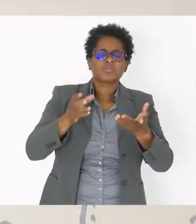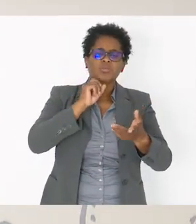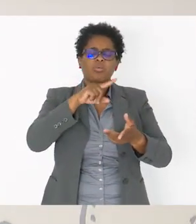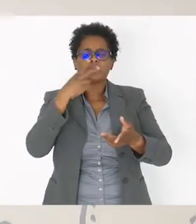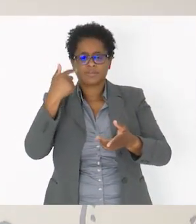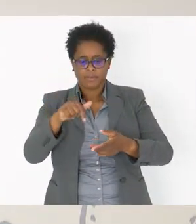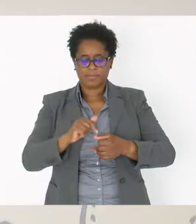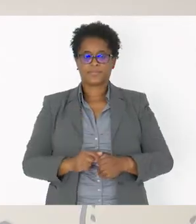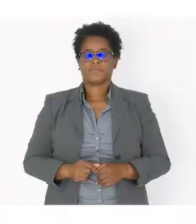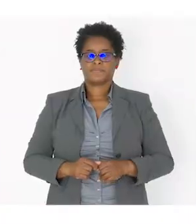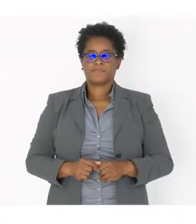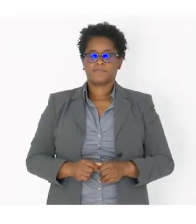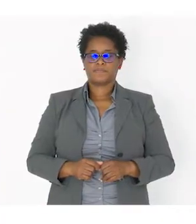tirar?